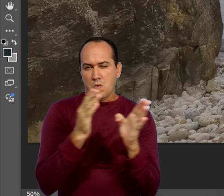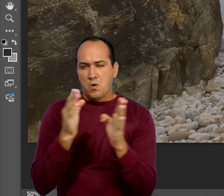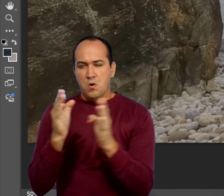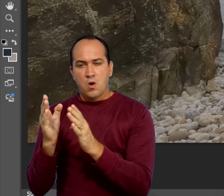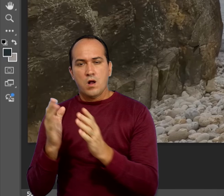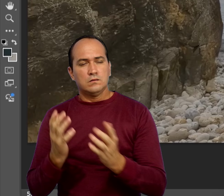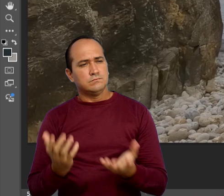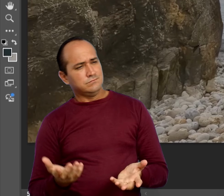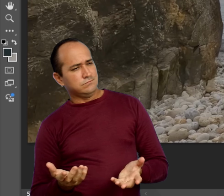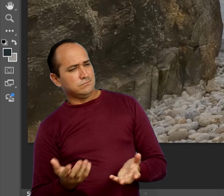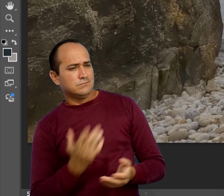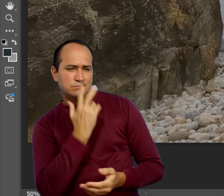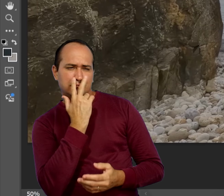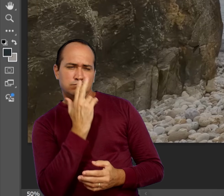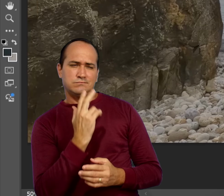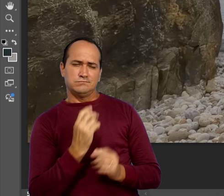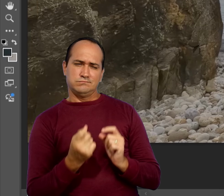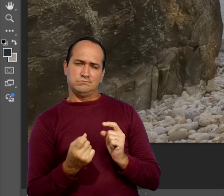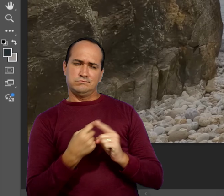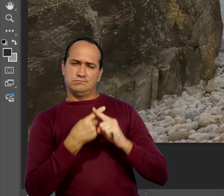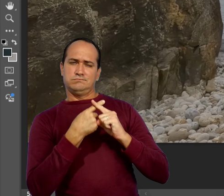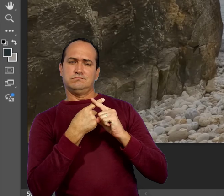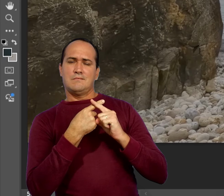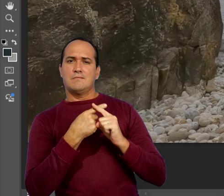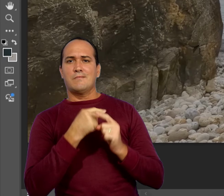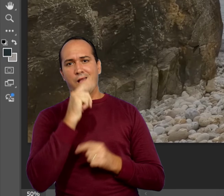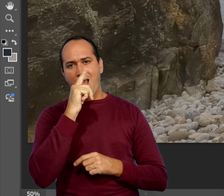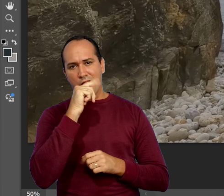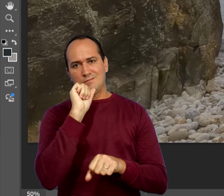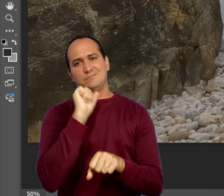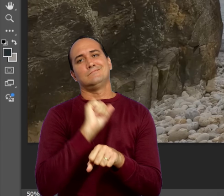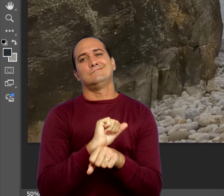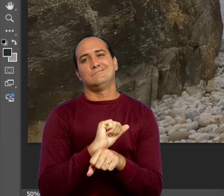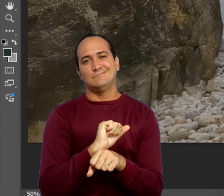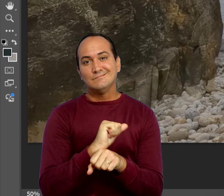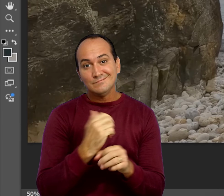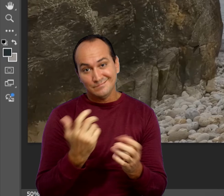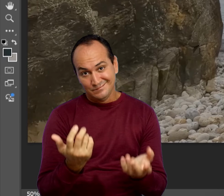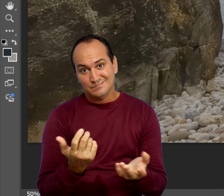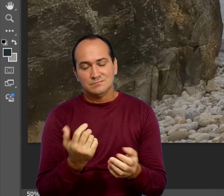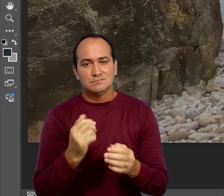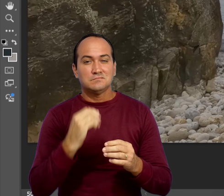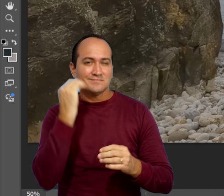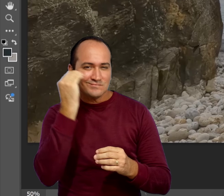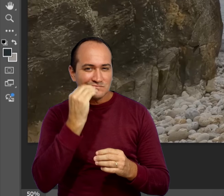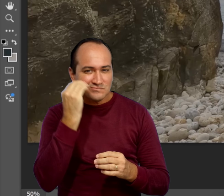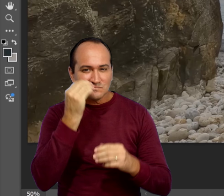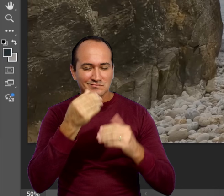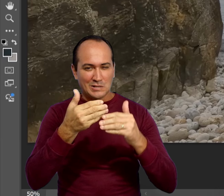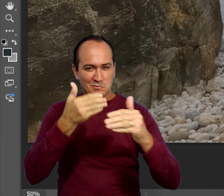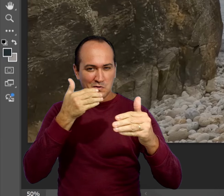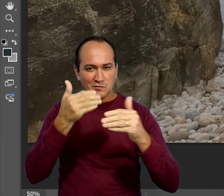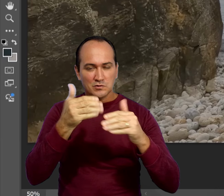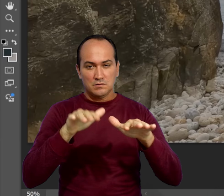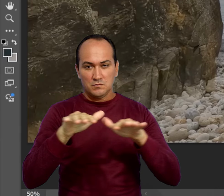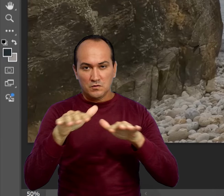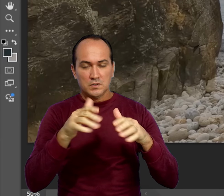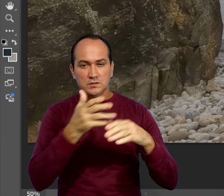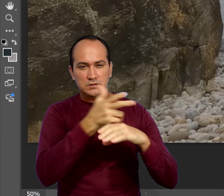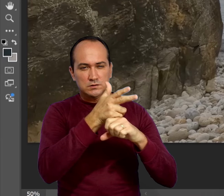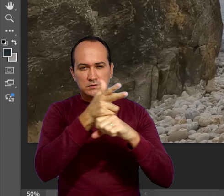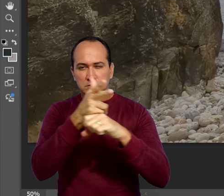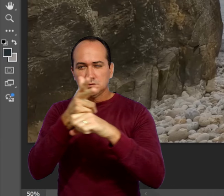em um vídeo, isso não ia funcionar porque essa parte da água obviamente ia ficar parada, então mesmo que eu simulasse aqui uma